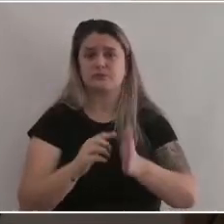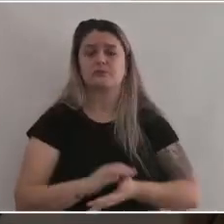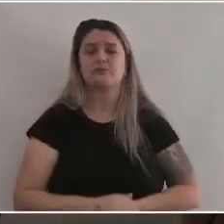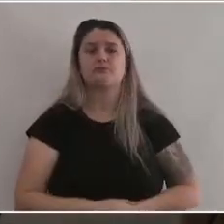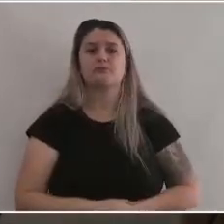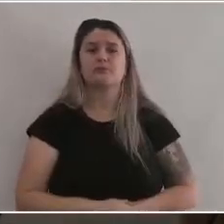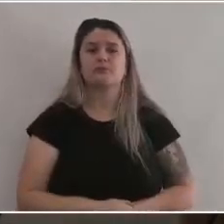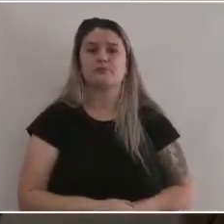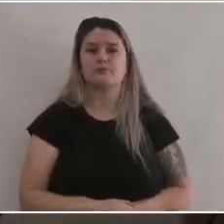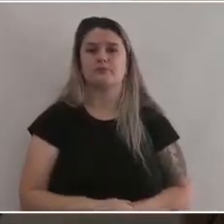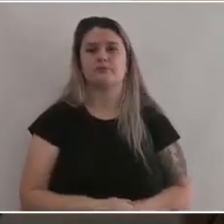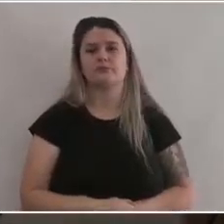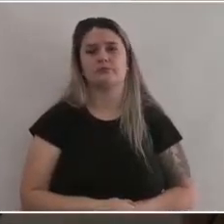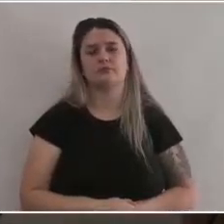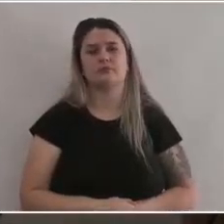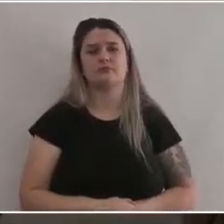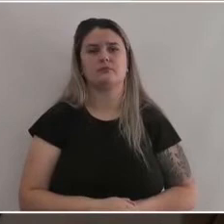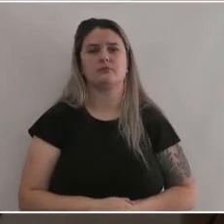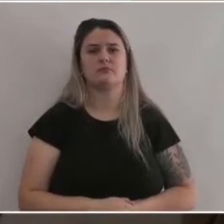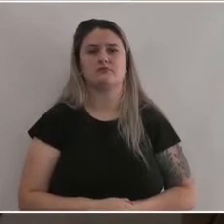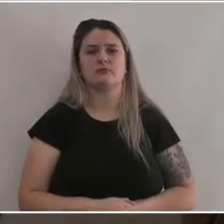líquida R$